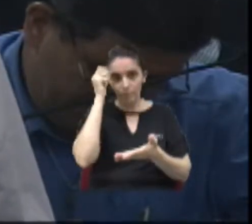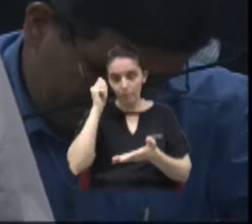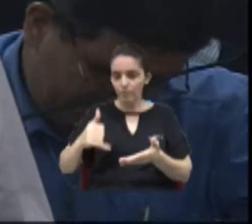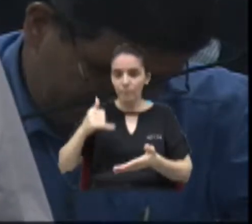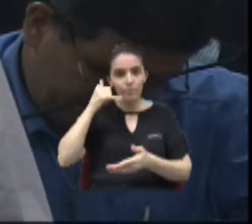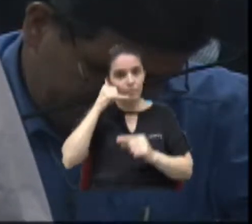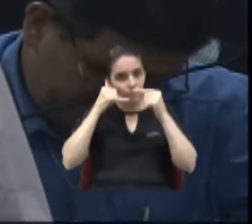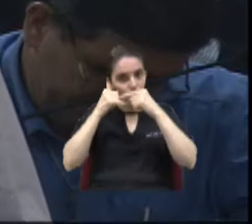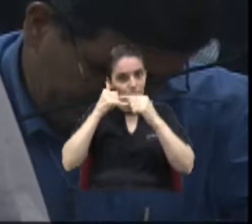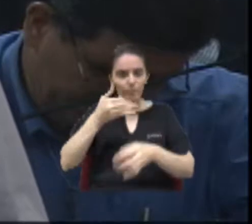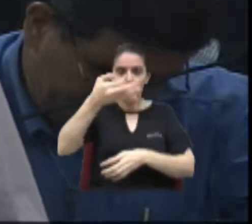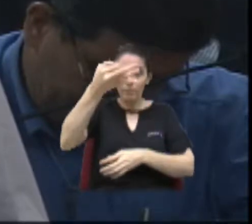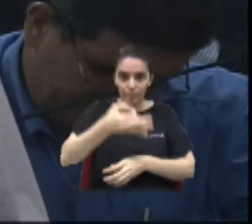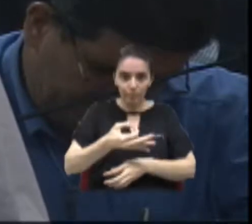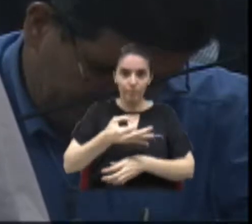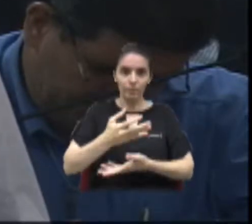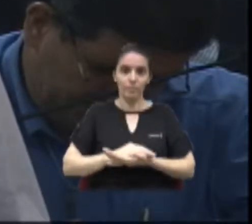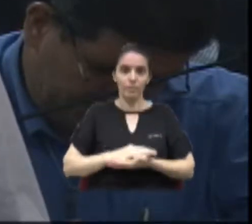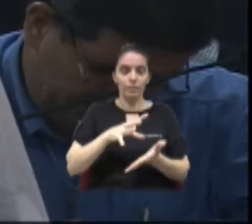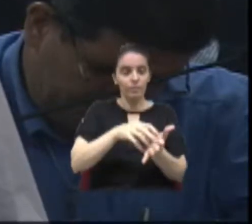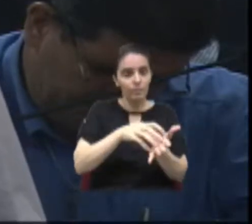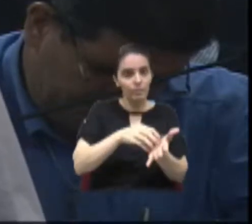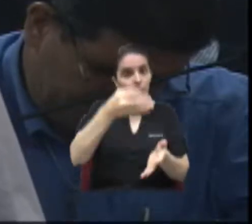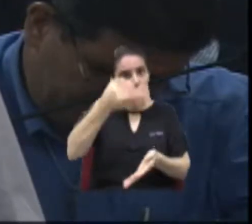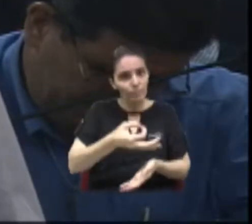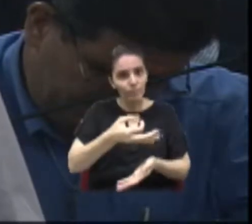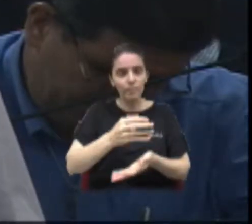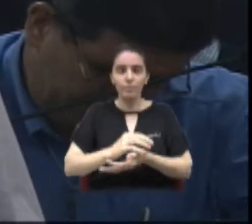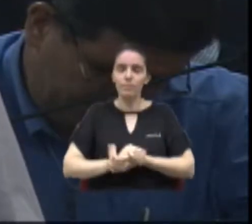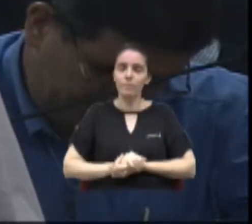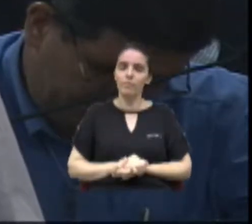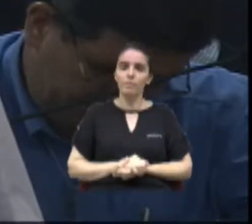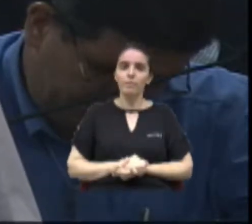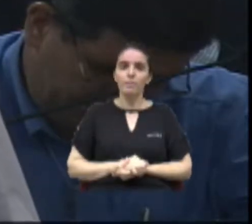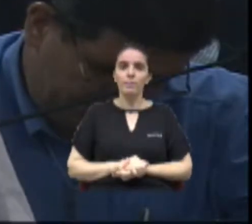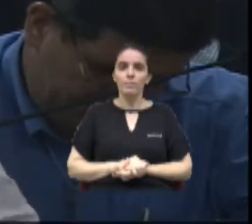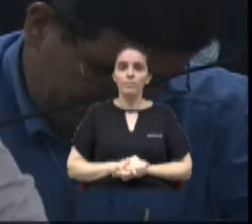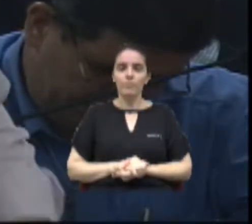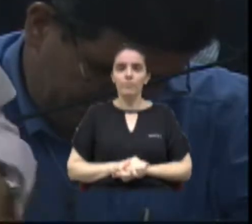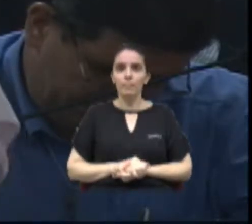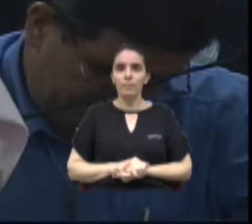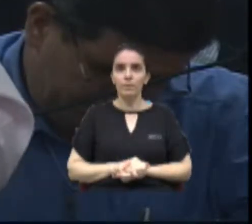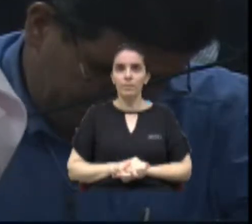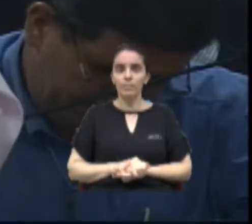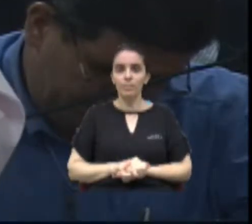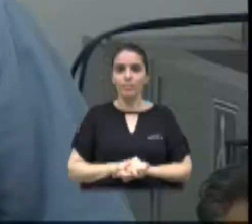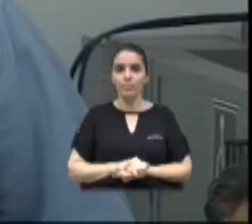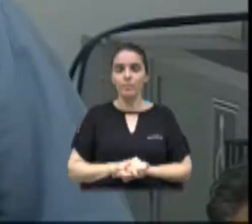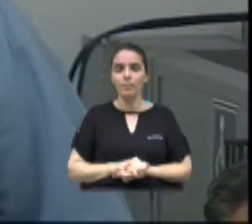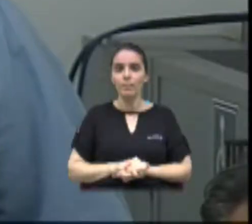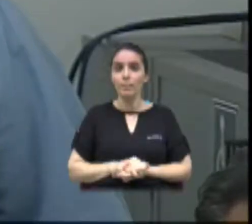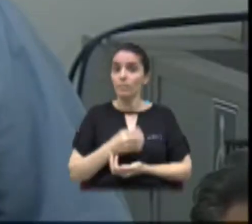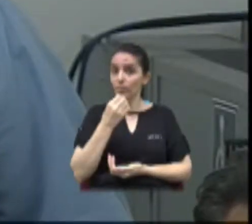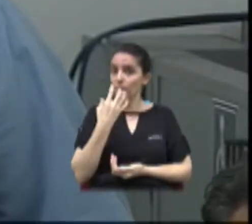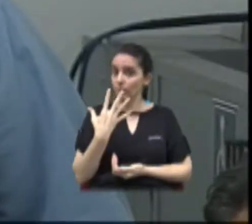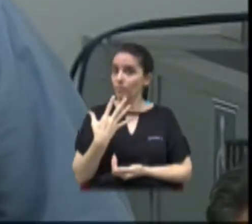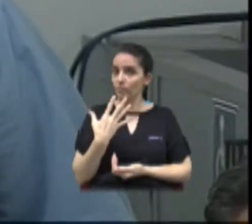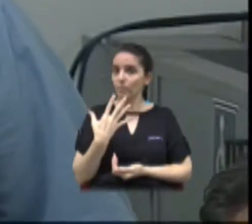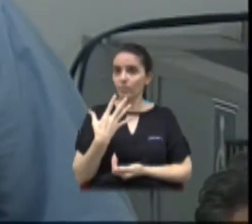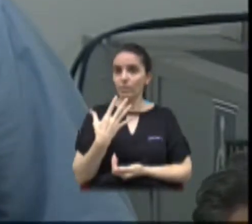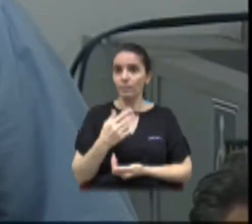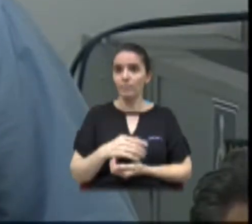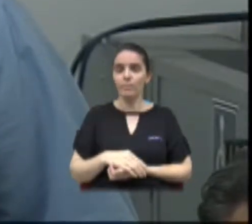eles cuidam. Só que daí a pessoa muda de endereço, muda de telefone e eles não conseguem contato. Então seria bom salientar para a população, até